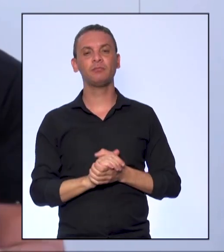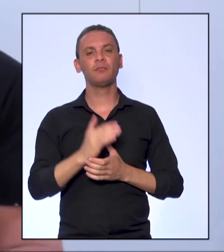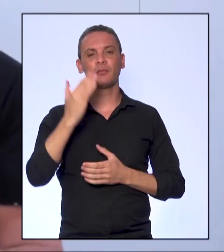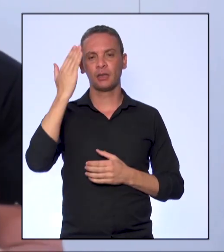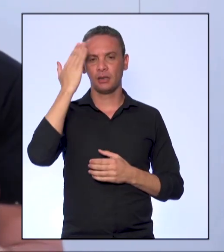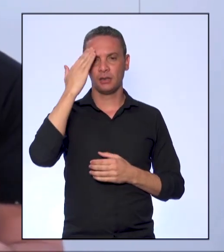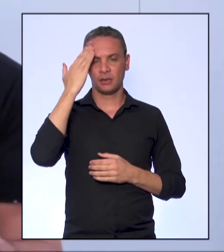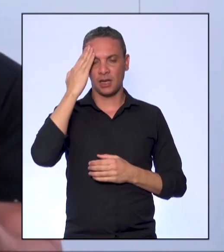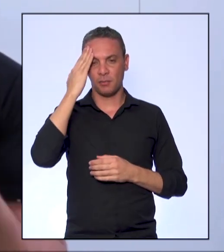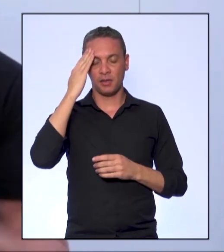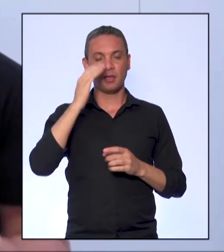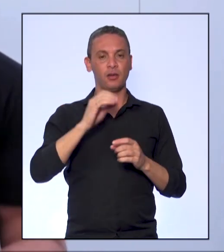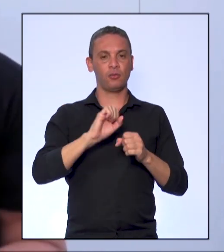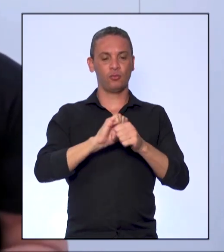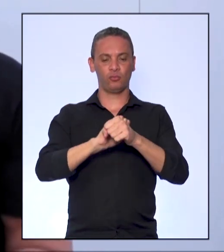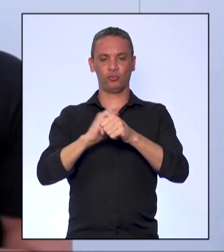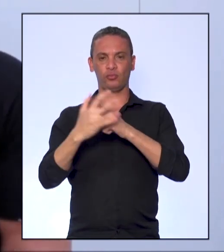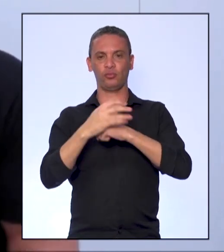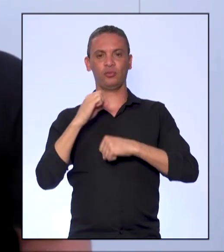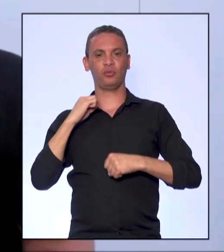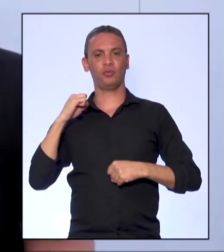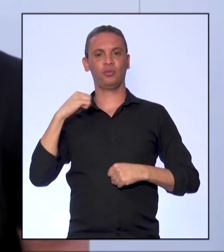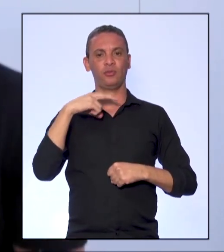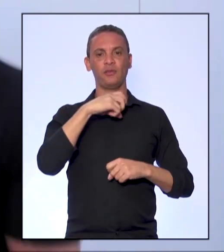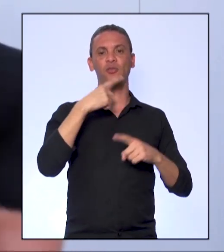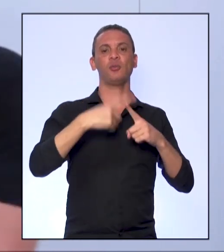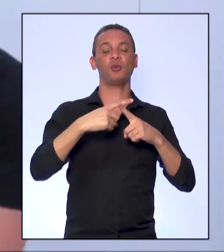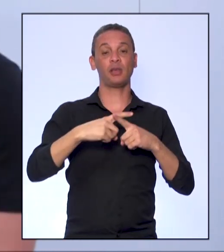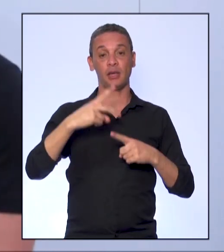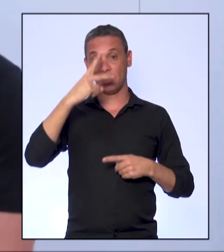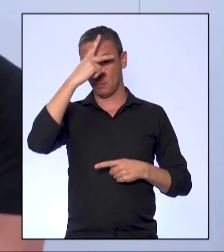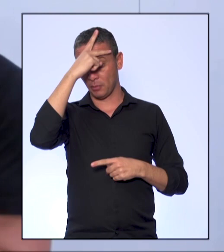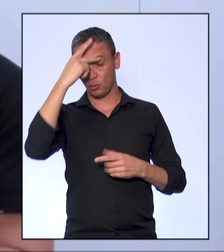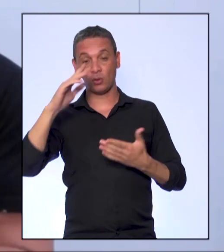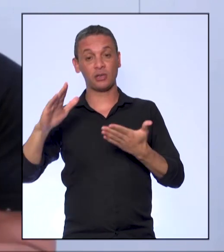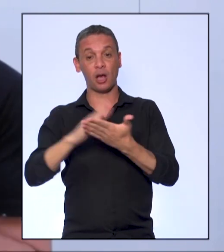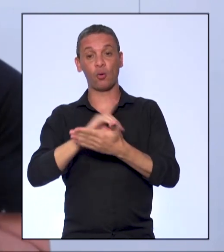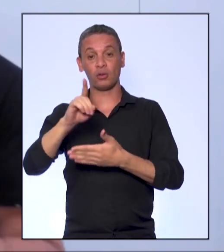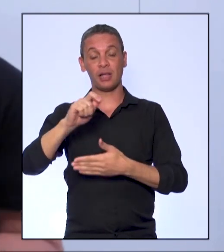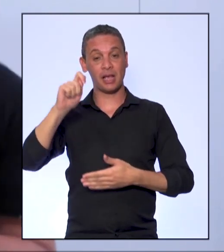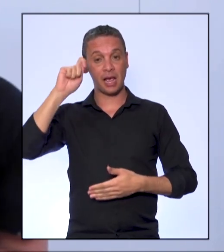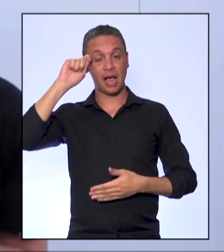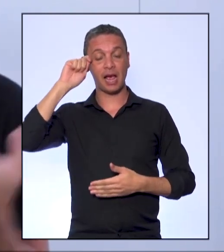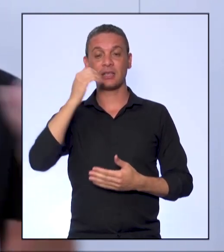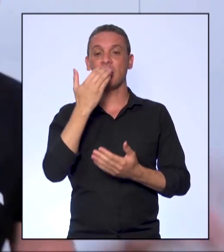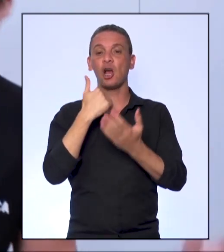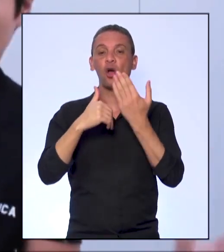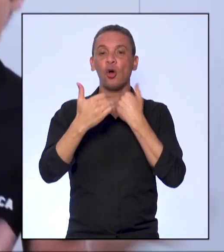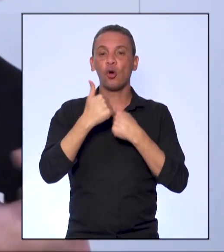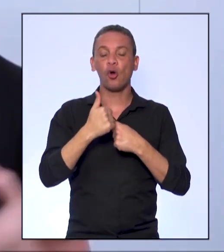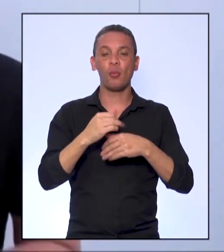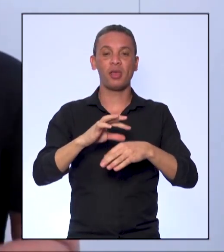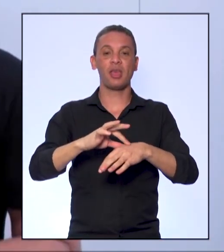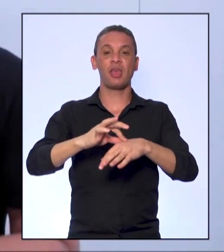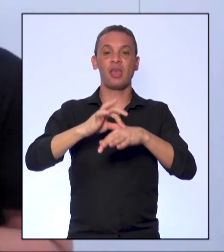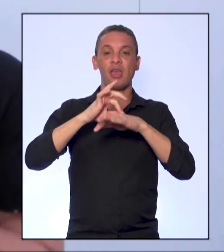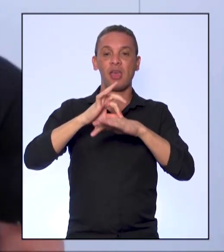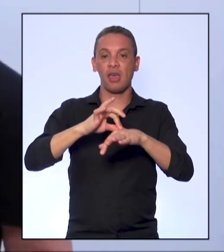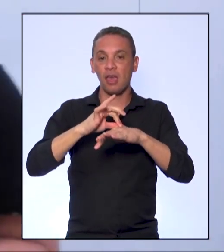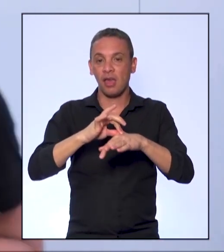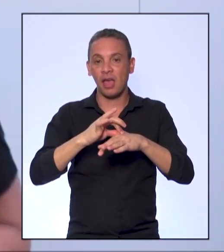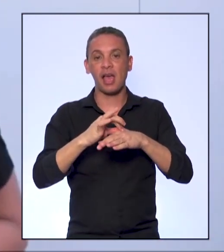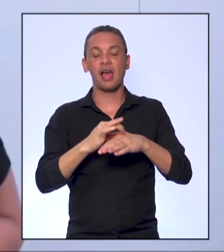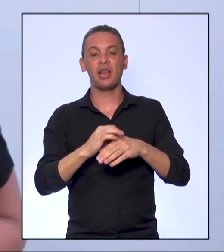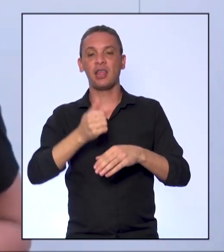que ele sofreu mutação principalmente porque pessoas lá na Ásia têm o hábito de comer carne crua,